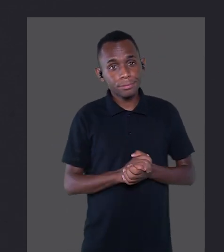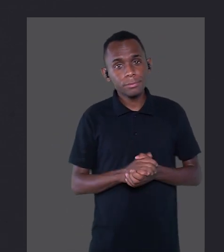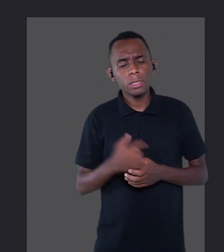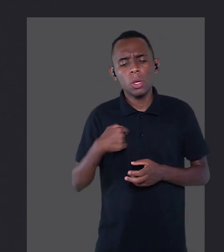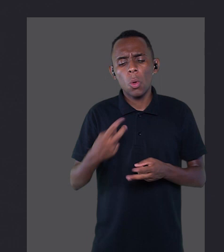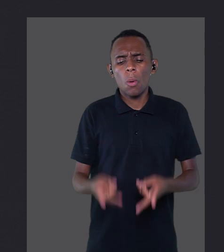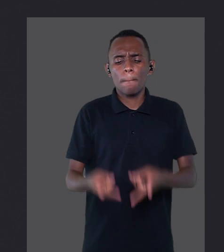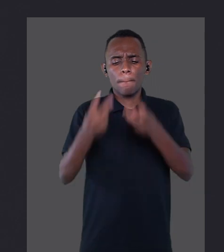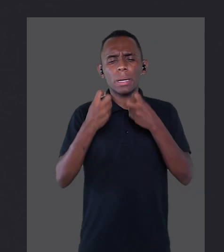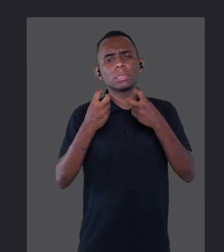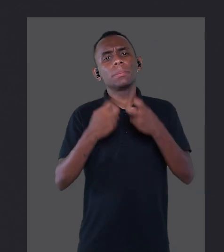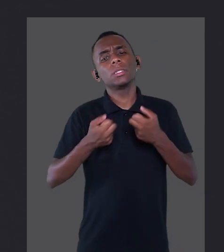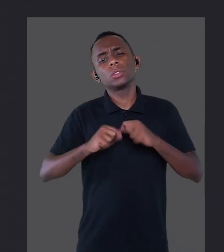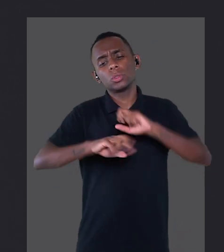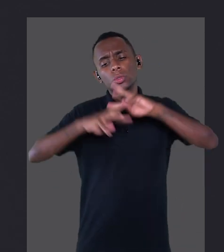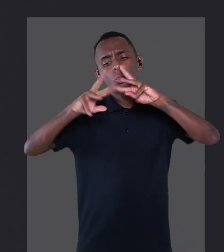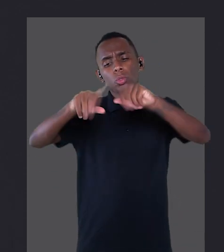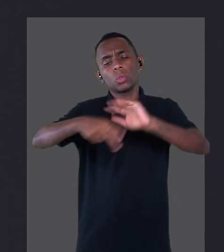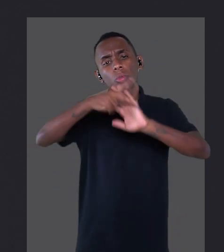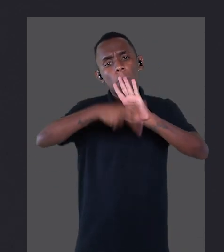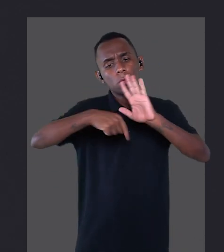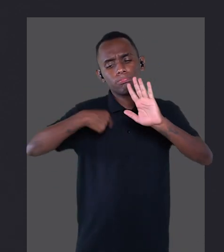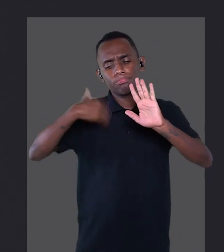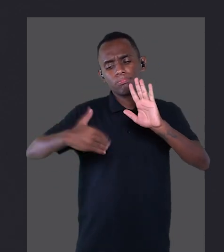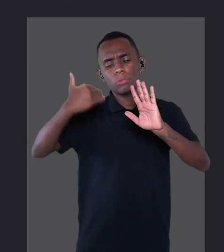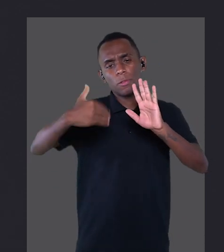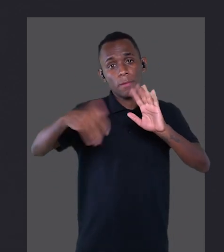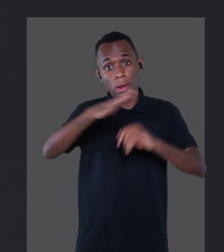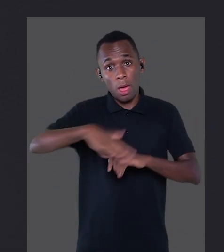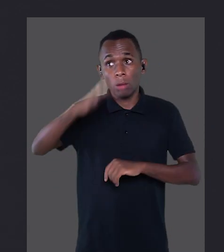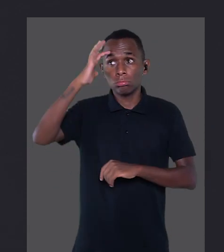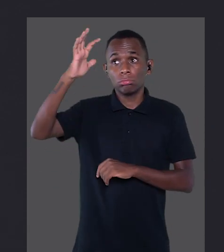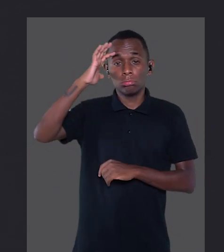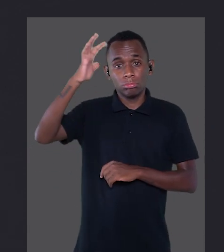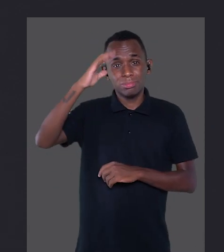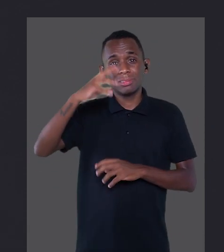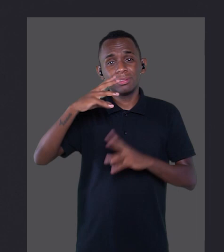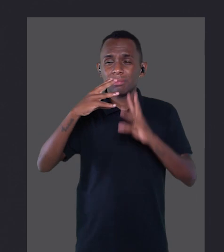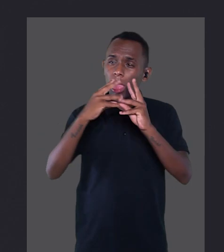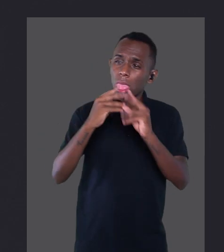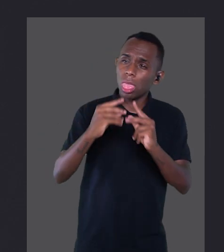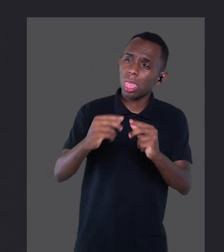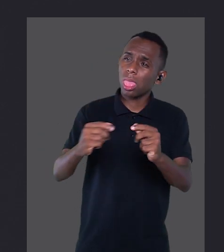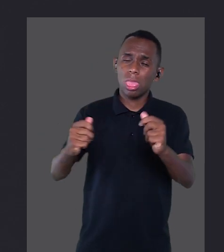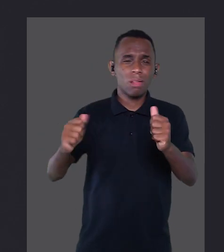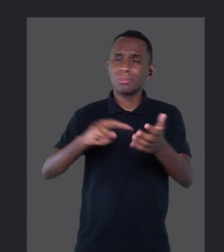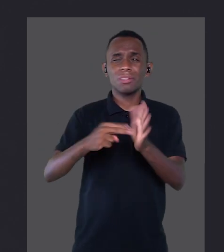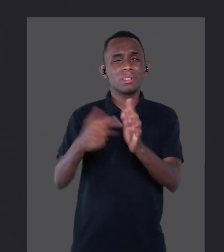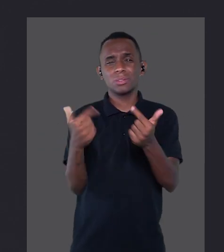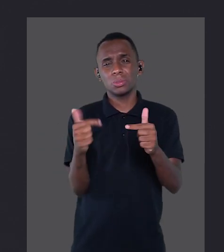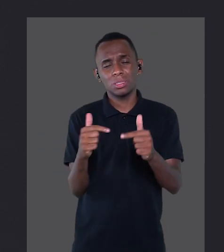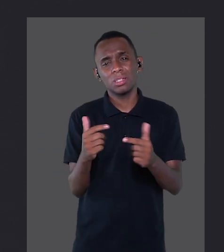eu vi todos os projetos em que eu vinha trabalhando, de ficção, perderem o sentido para mim. Era como